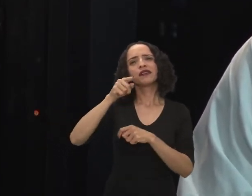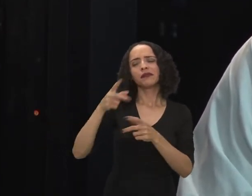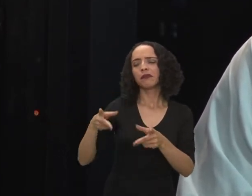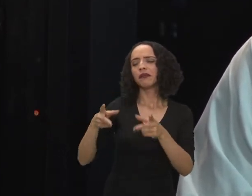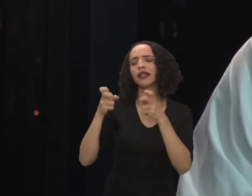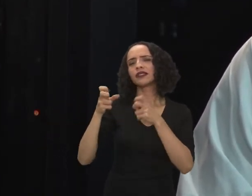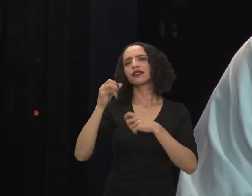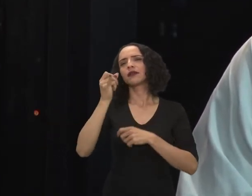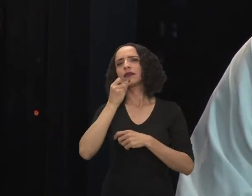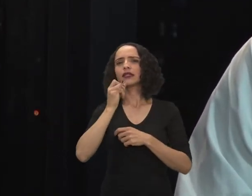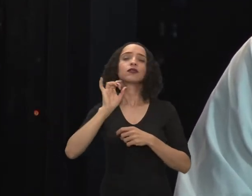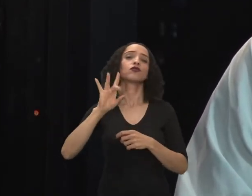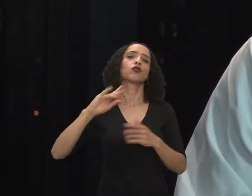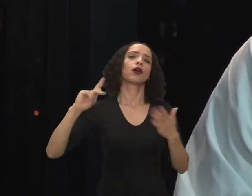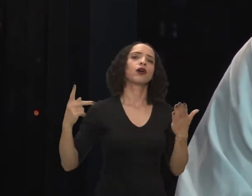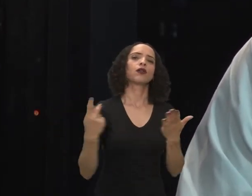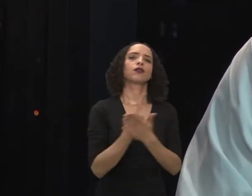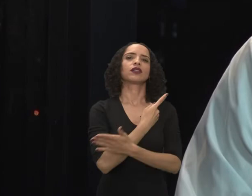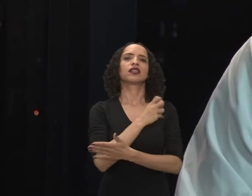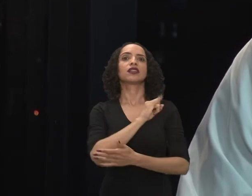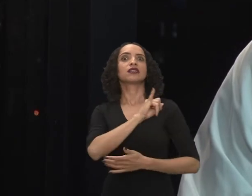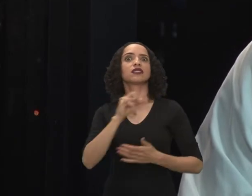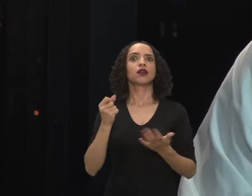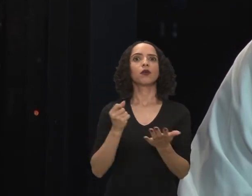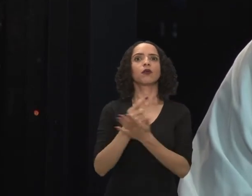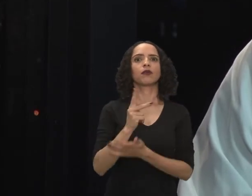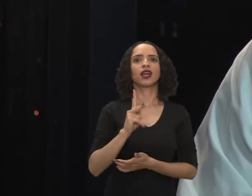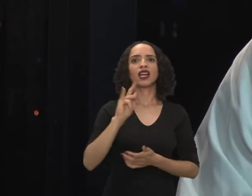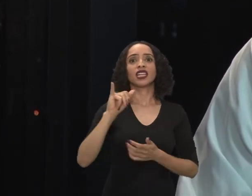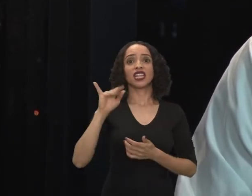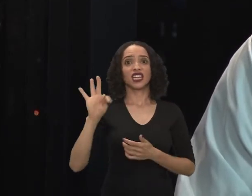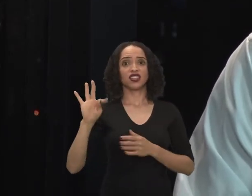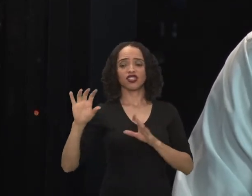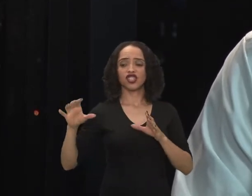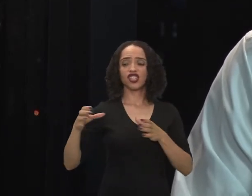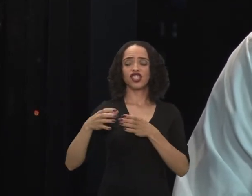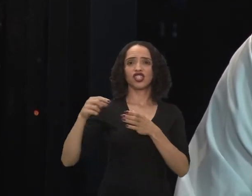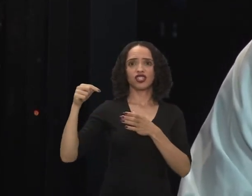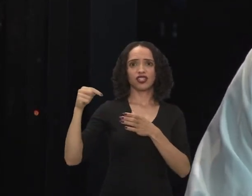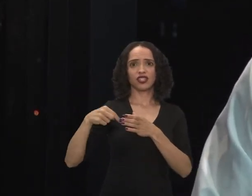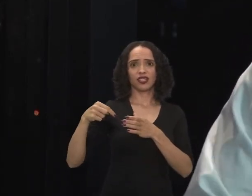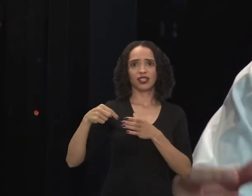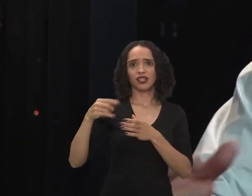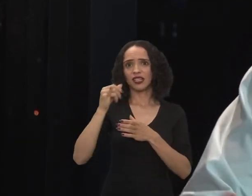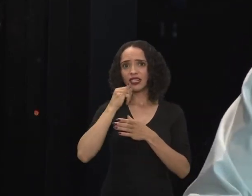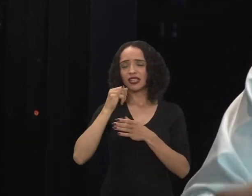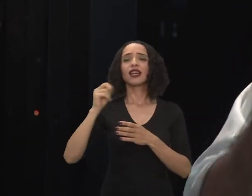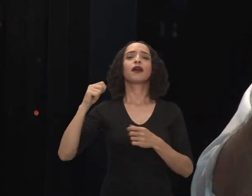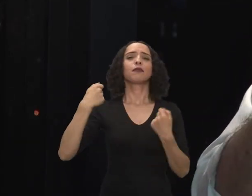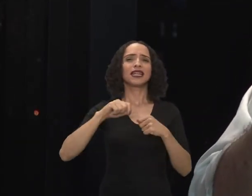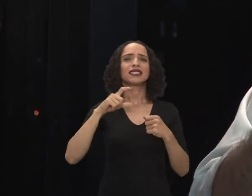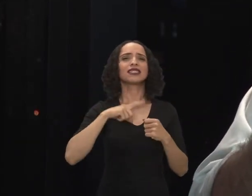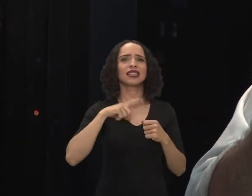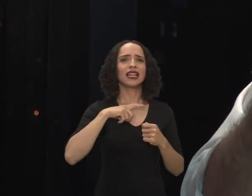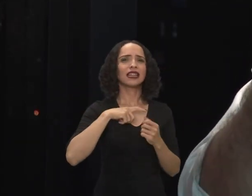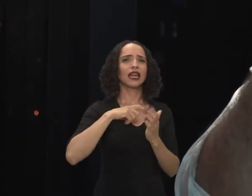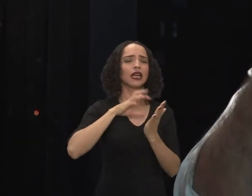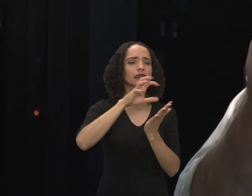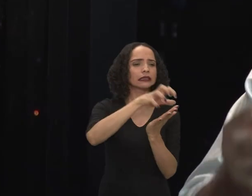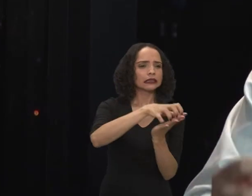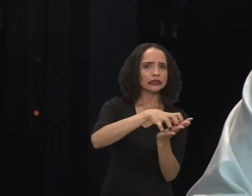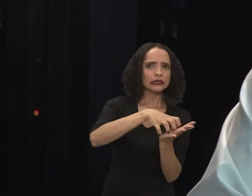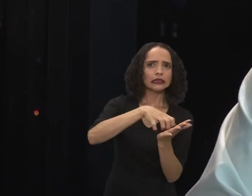a produção só ocorre por meio de um kit, você ter um kit, você ter